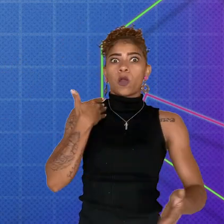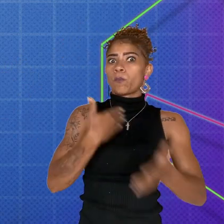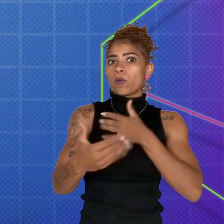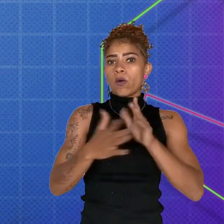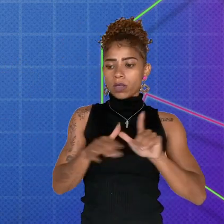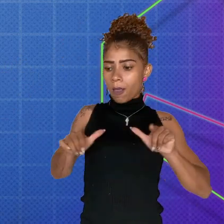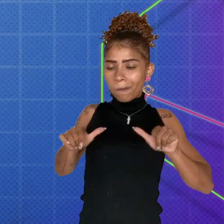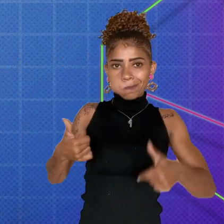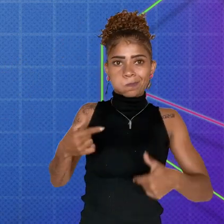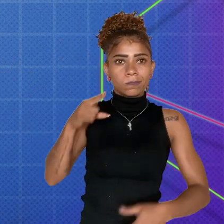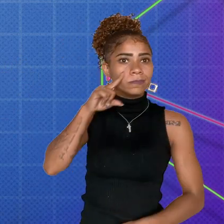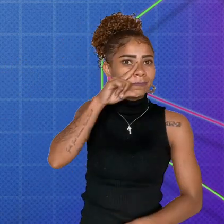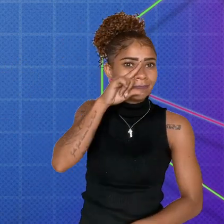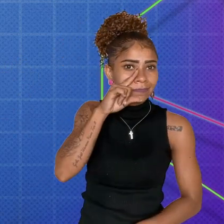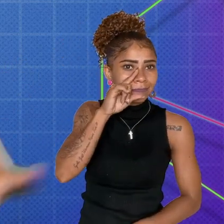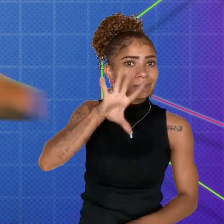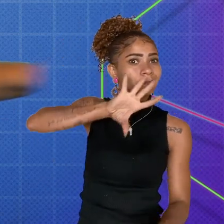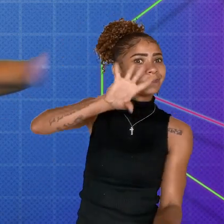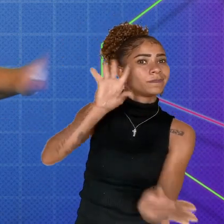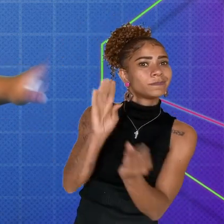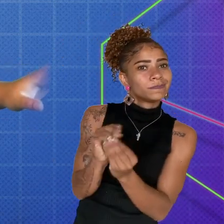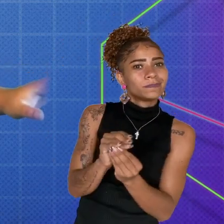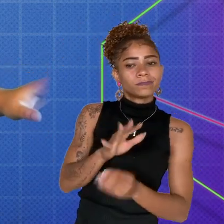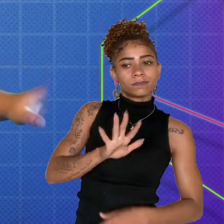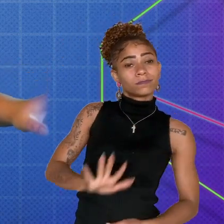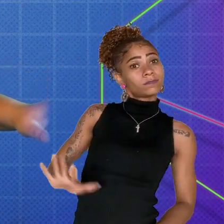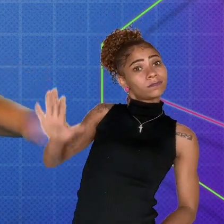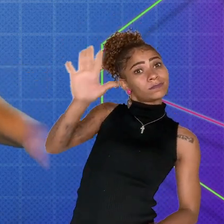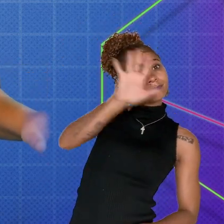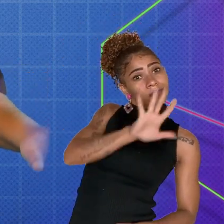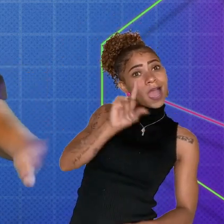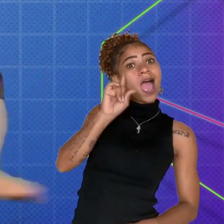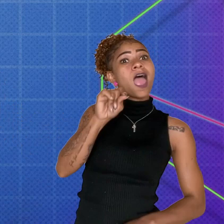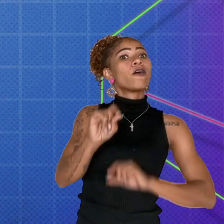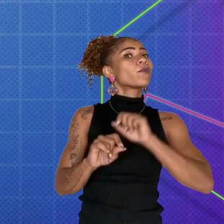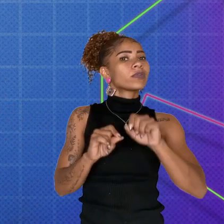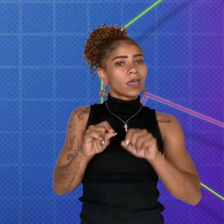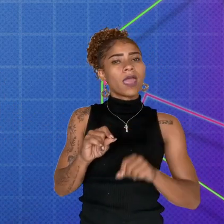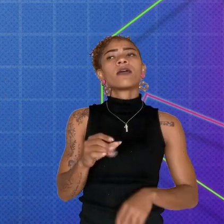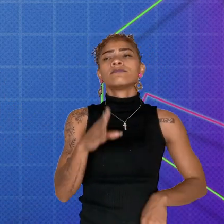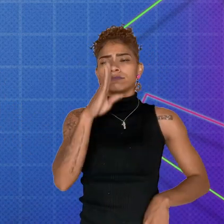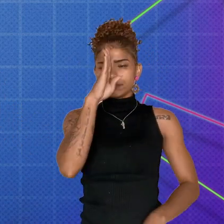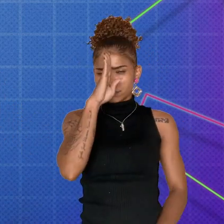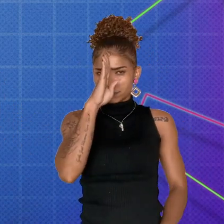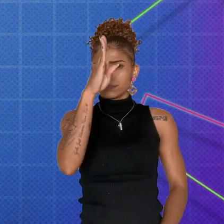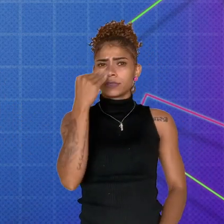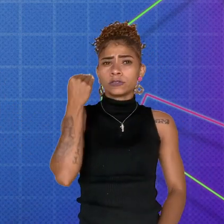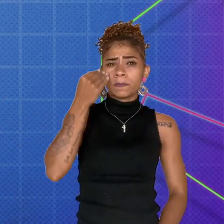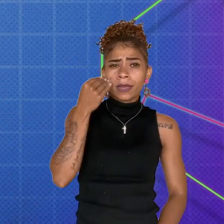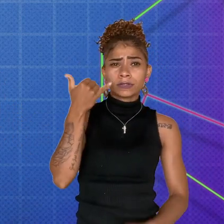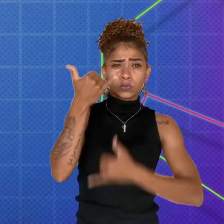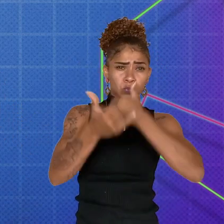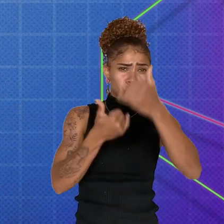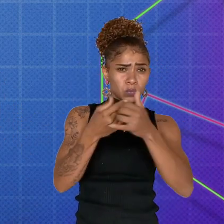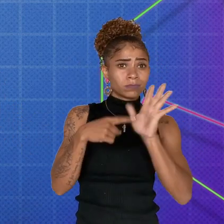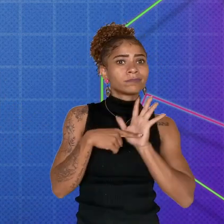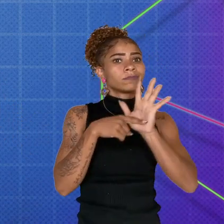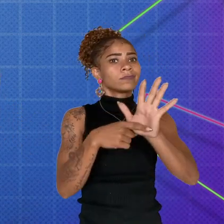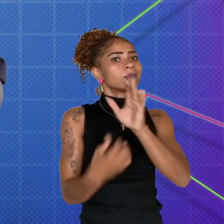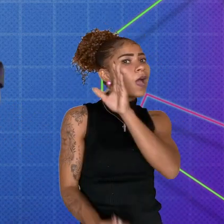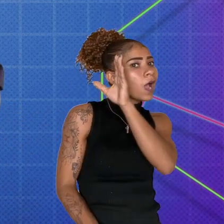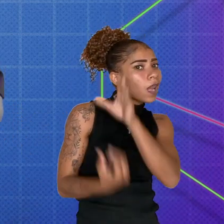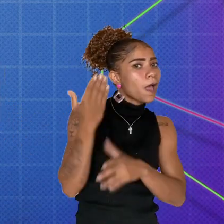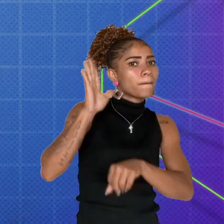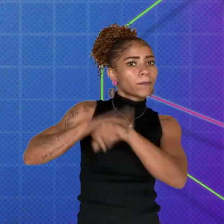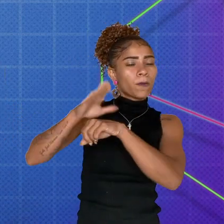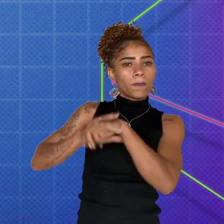preparados para qualquer perigo. Em resumo, a ambientação sonora de Left 4 Dead é uma parte fundamental da experiência do jogo, ajudando a